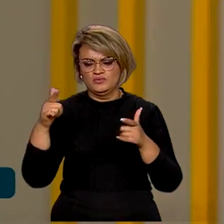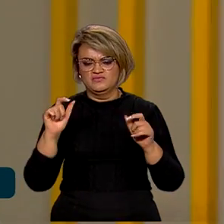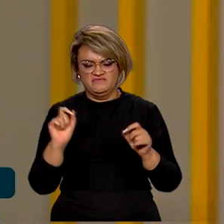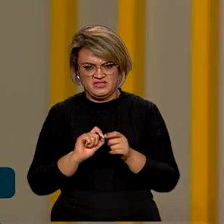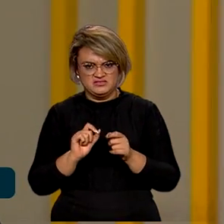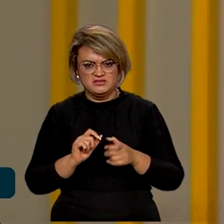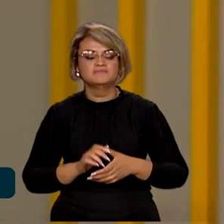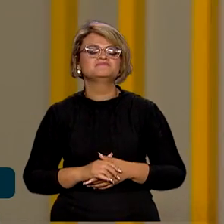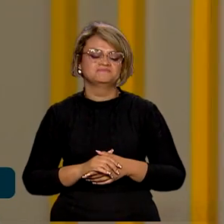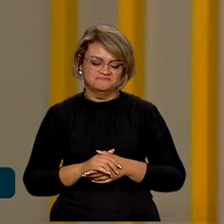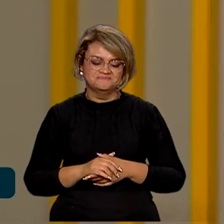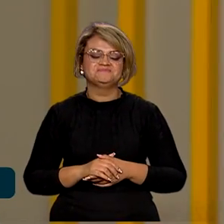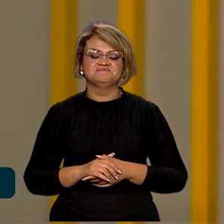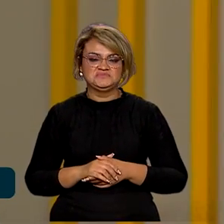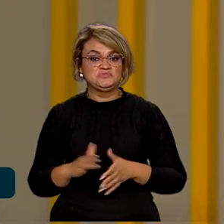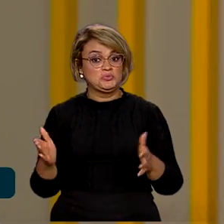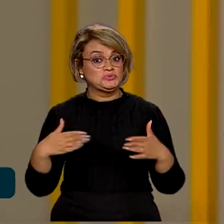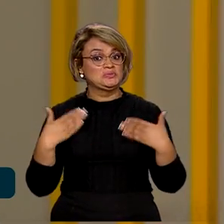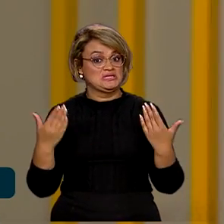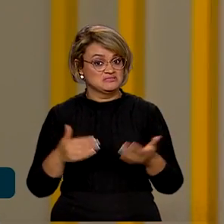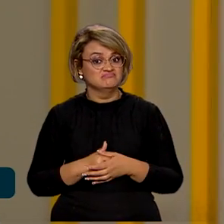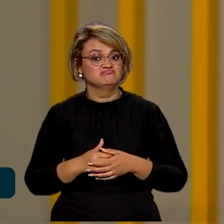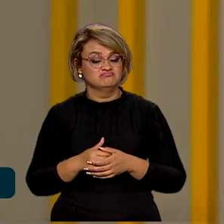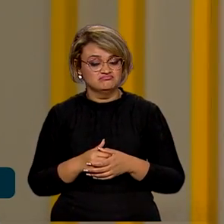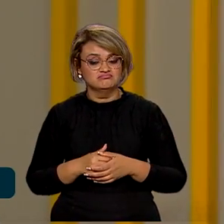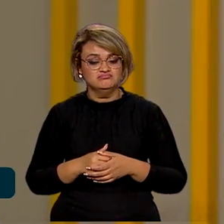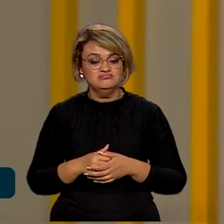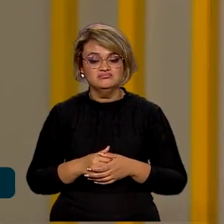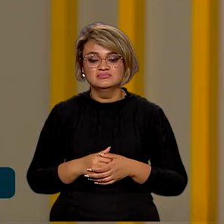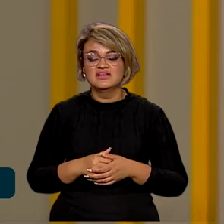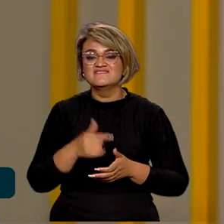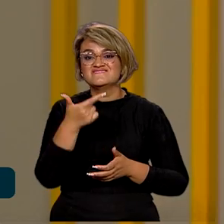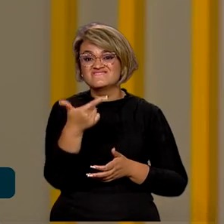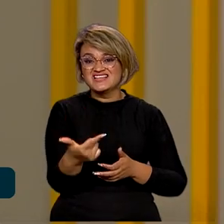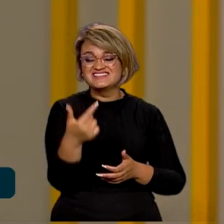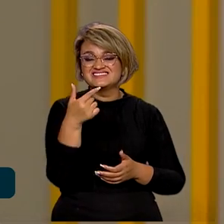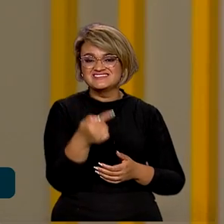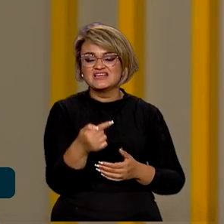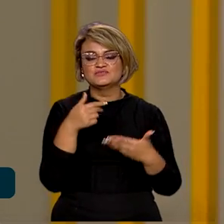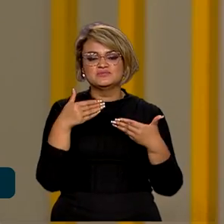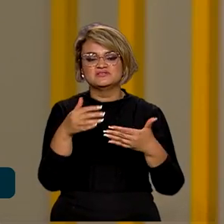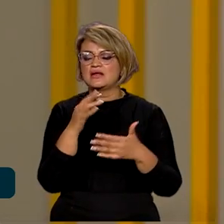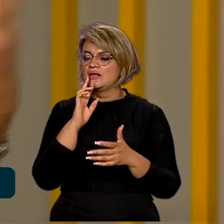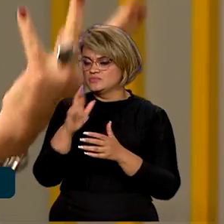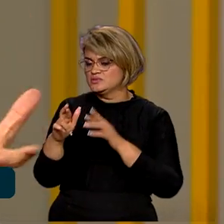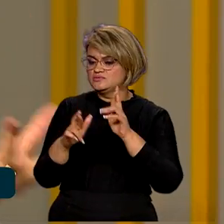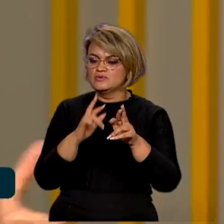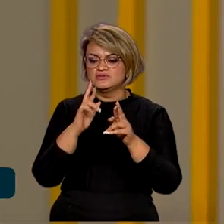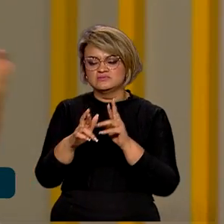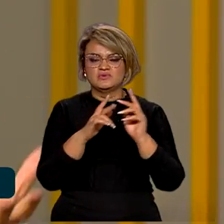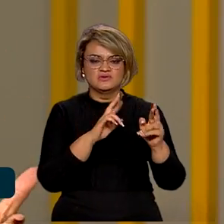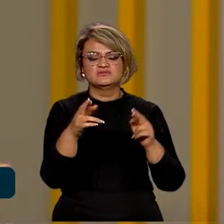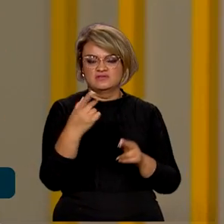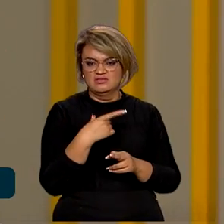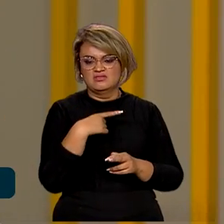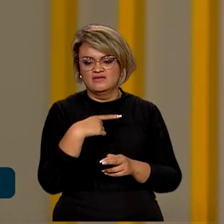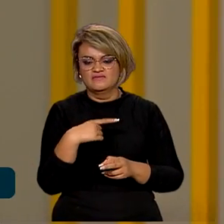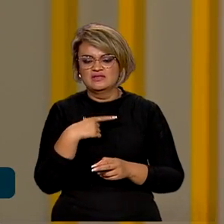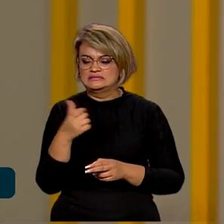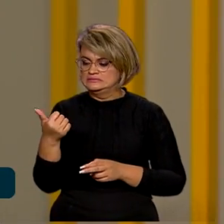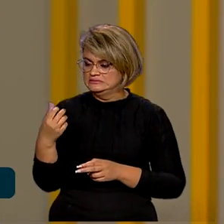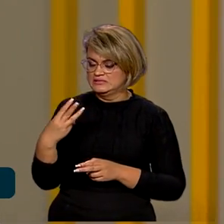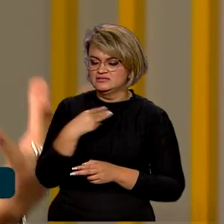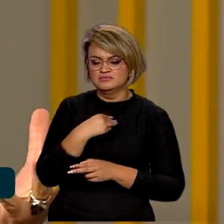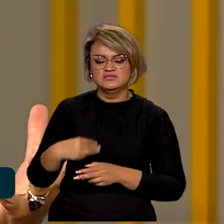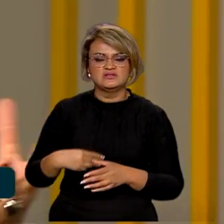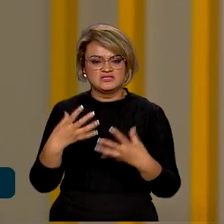Olha, isso foi uma coisa realmente surpreendente, porque nós tivemos a resposta de 27 ministérios, né? Os 13 recepcionaram, os 13 ministros,